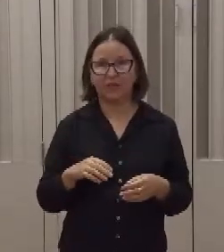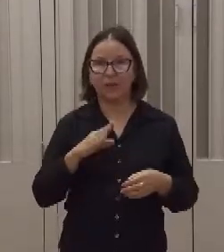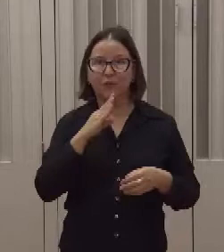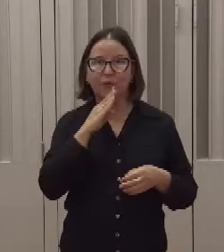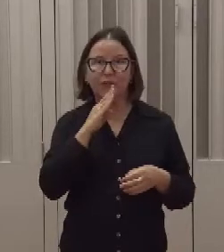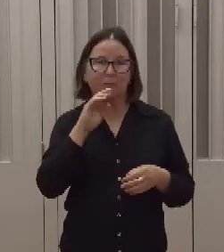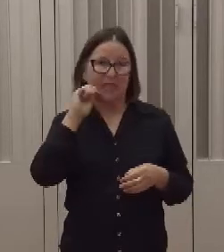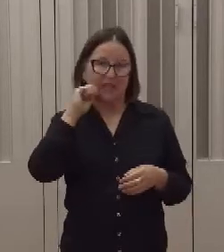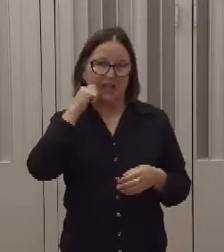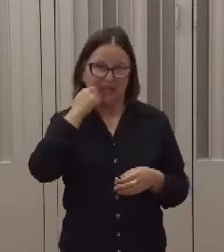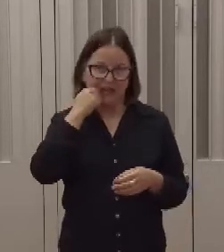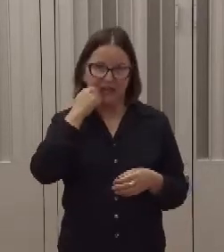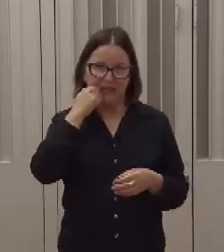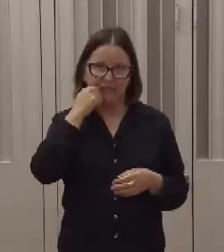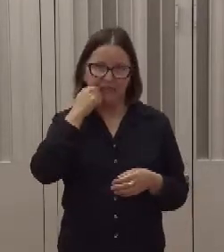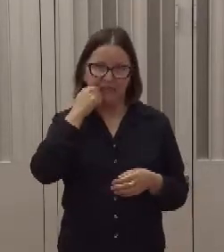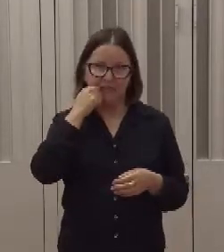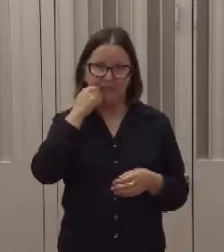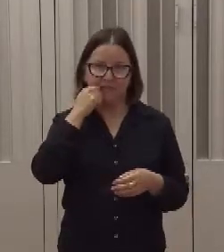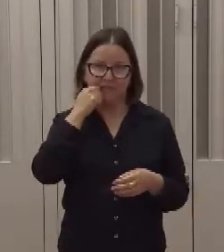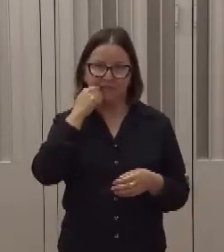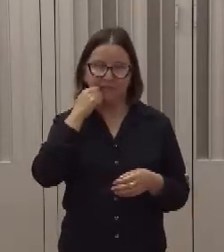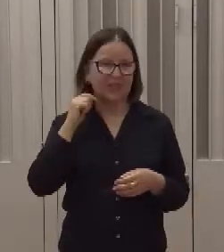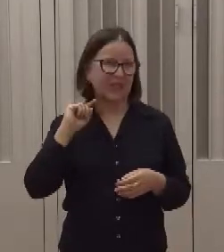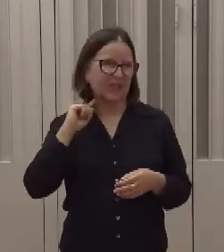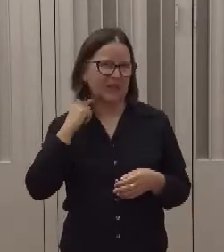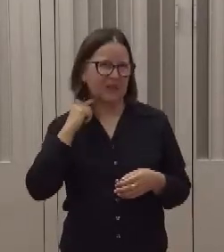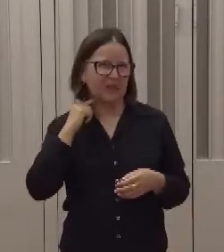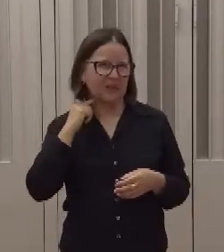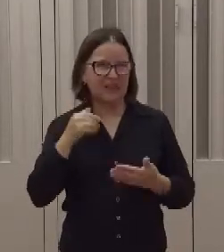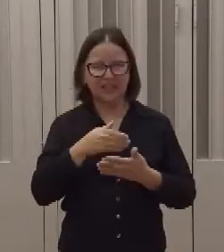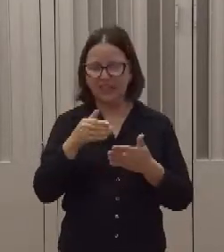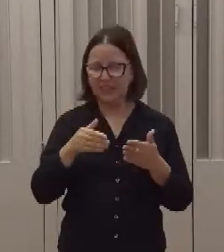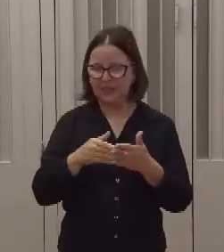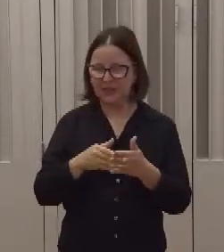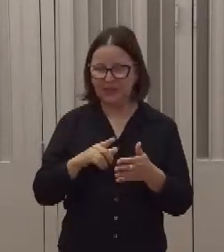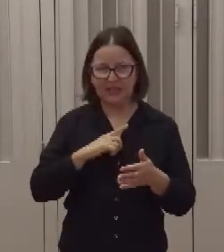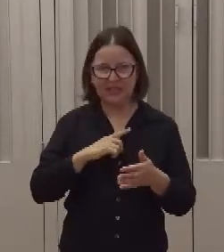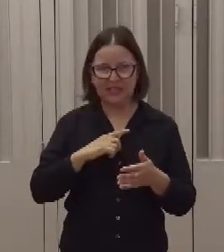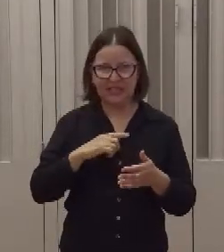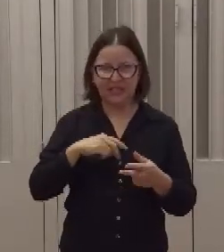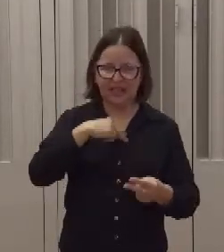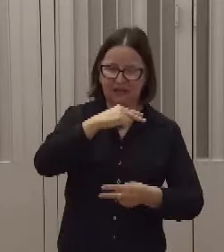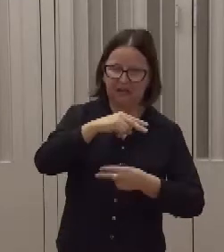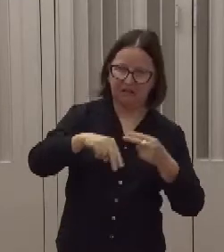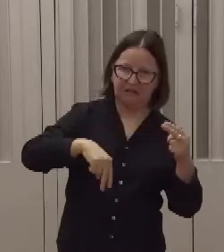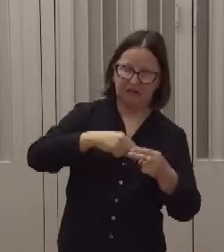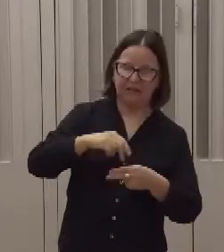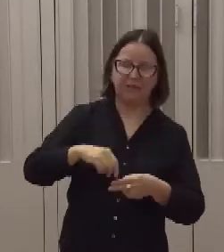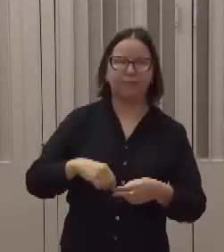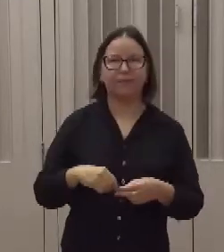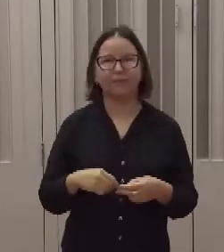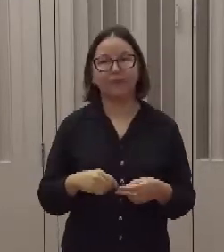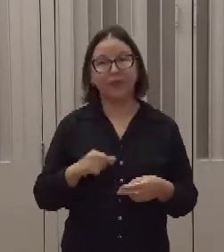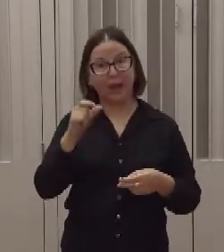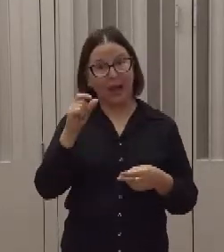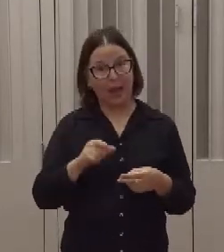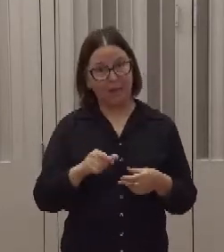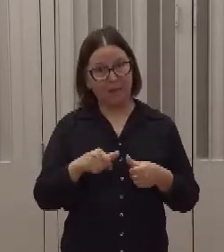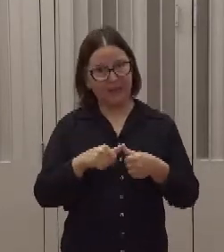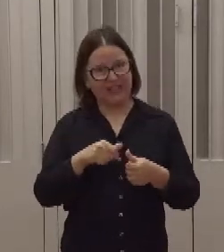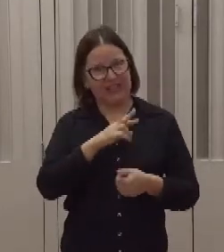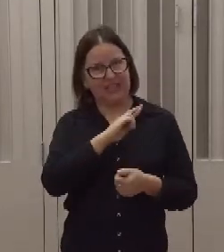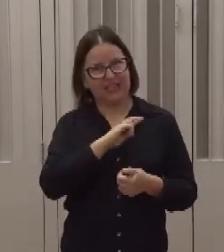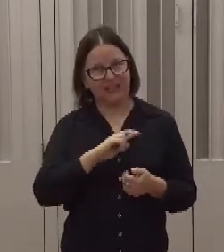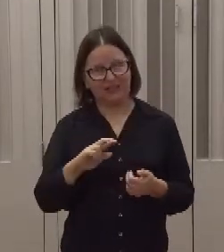secreto e a impureza de tudo que existe no universo material. Um gnóstico, portanto,